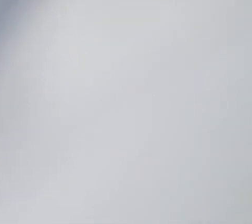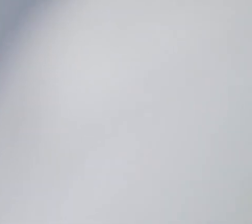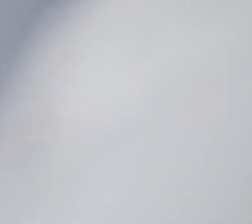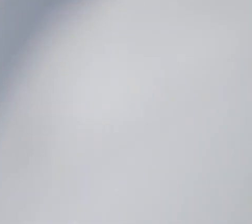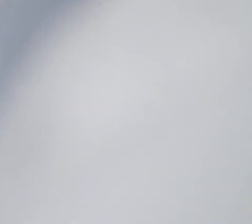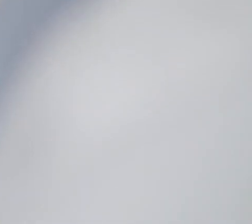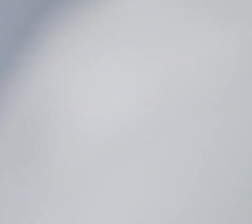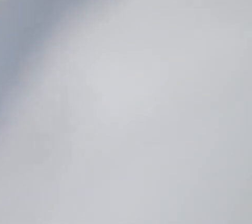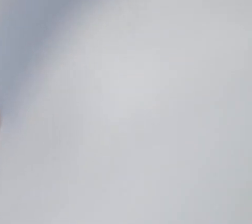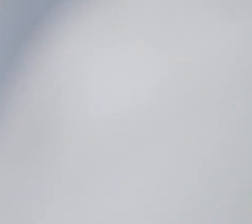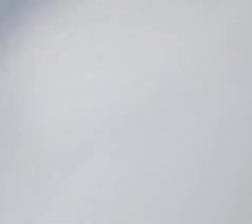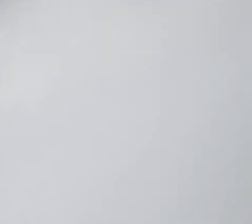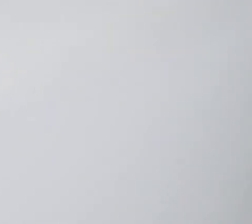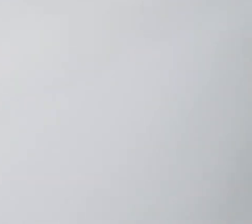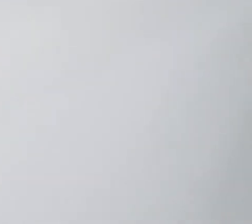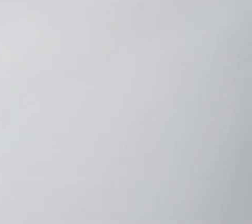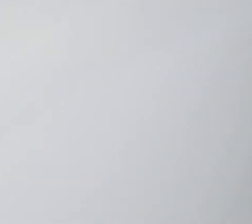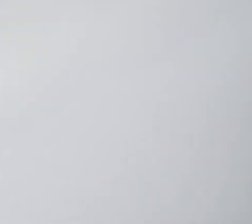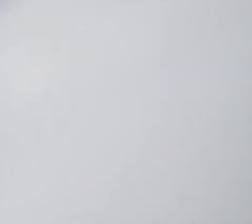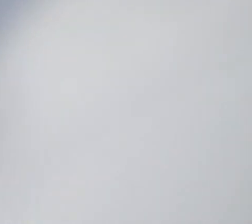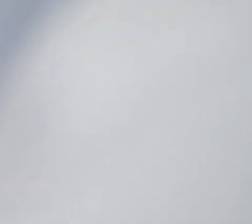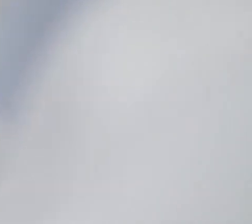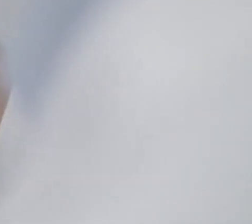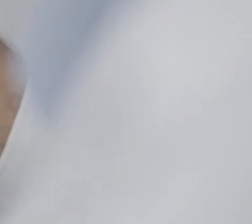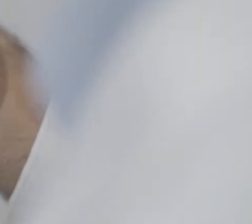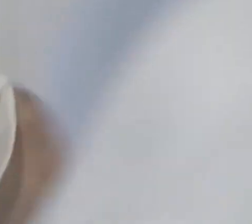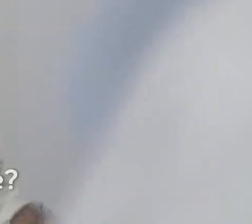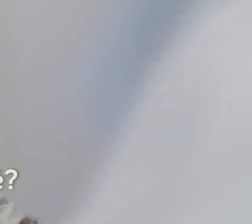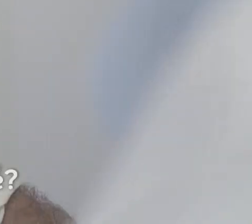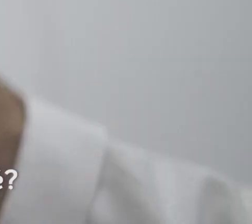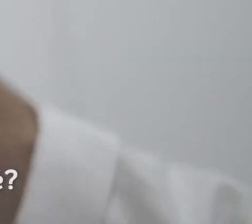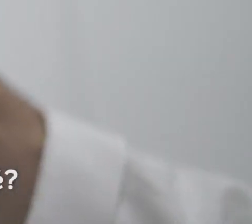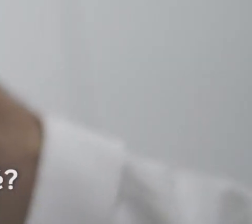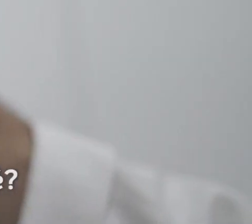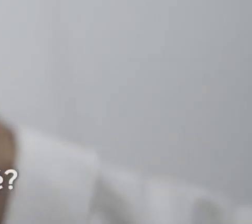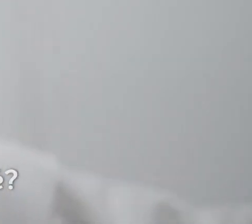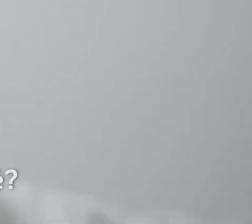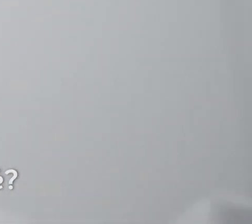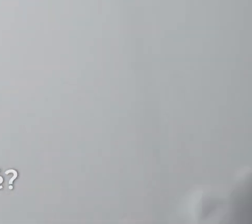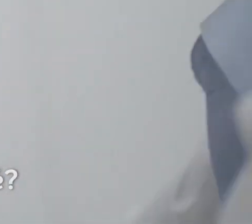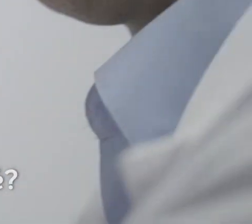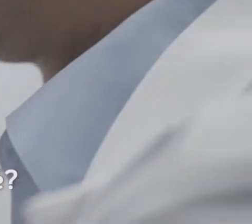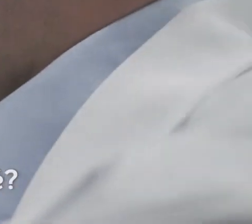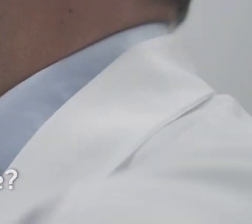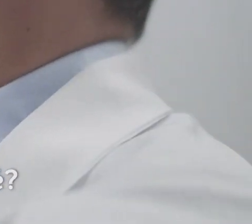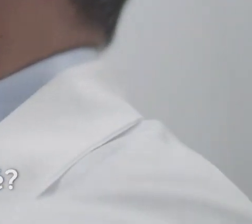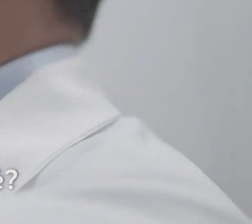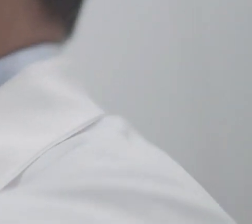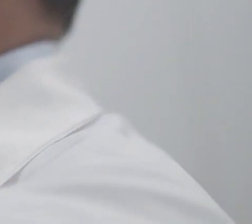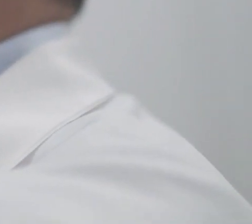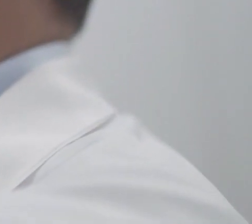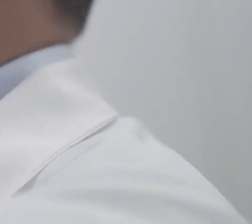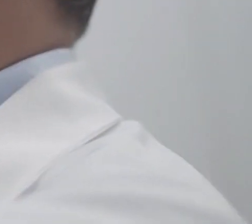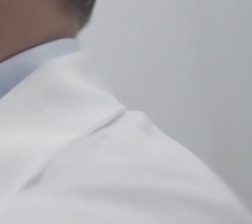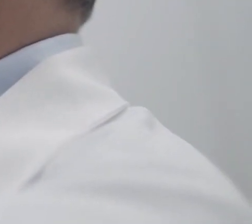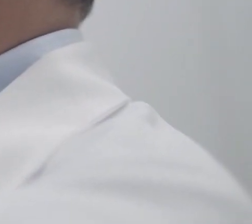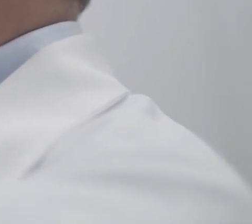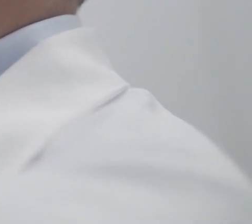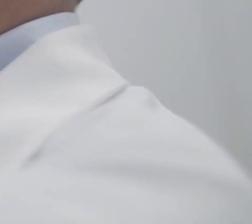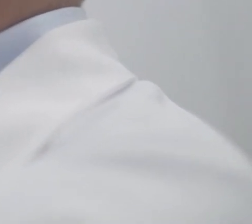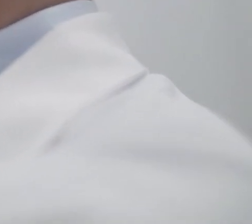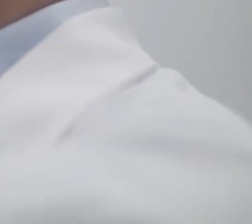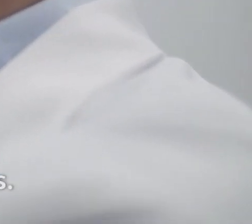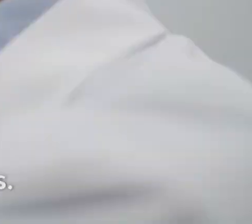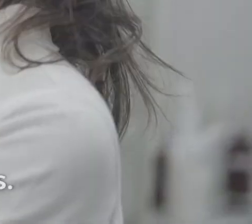Fez um raio-x, não foi? Foi. Fez um raio-x e... hemograma. Ainda tem um certo desconforto, né? Assim, na movimentação da